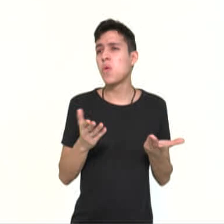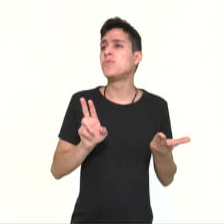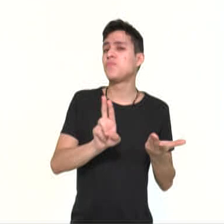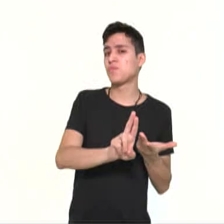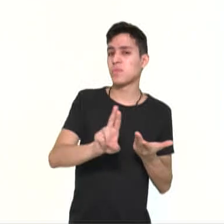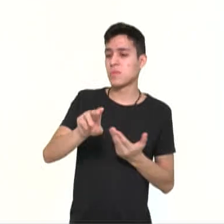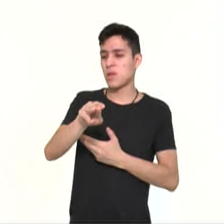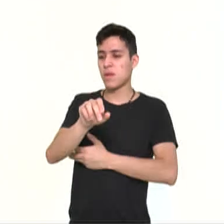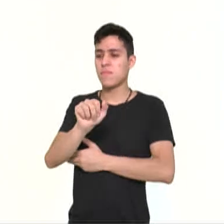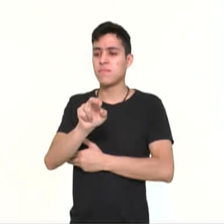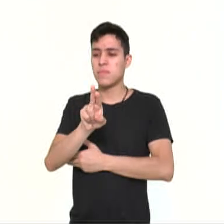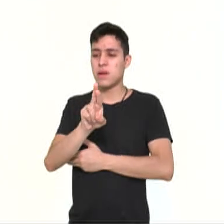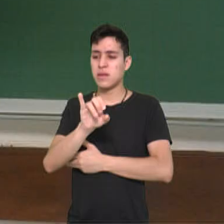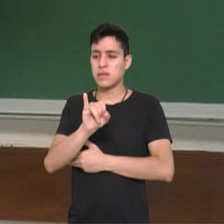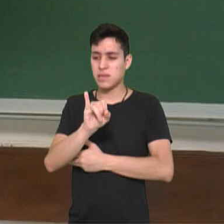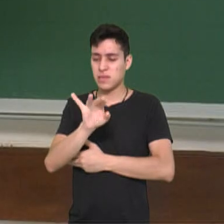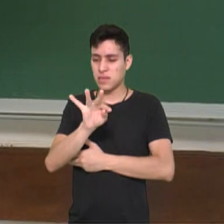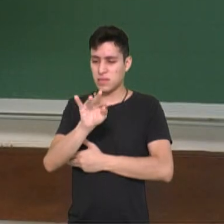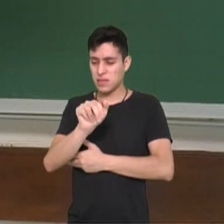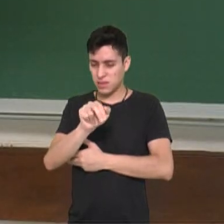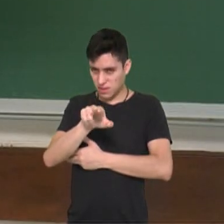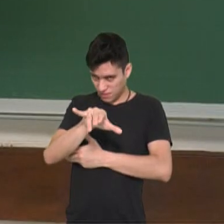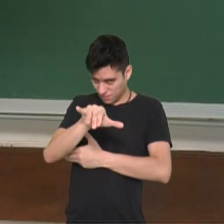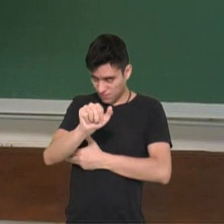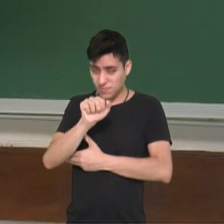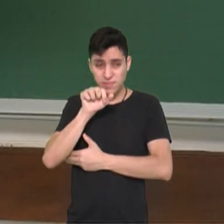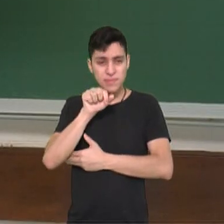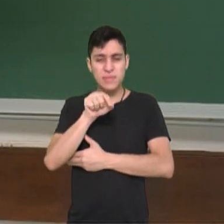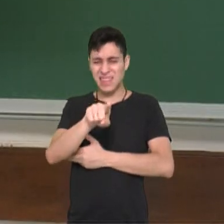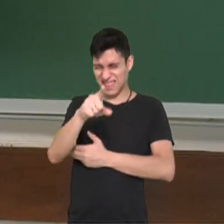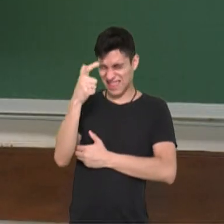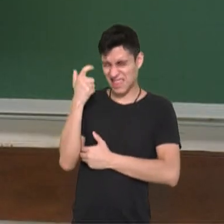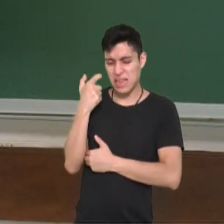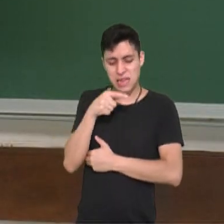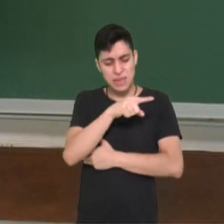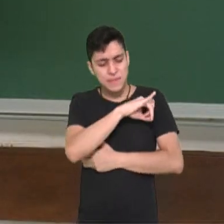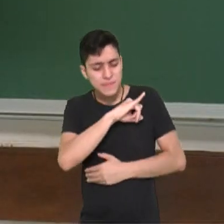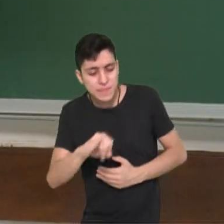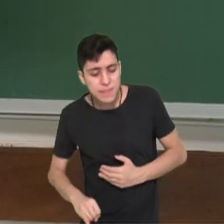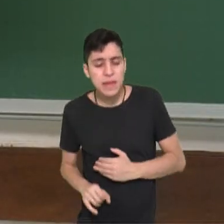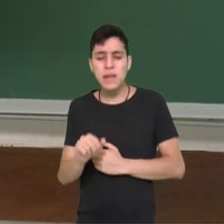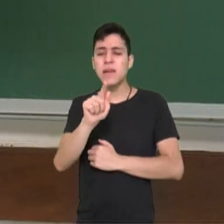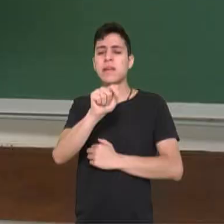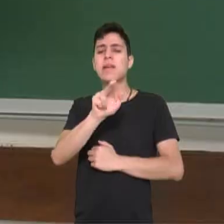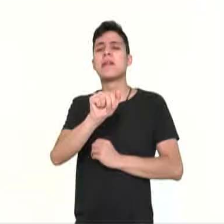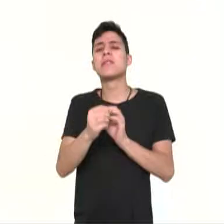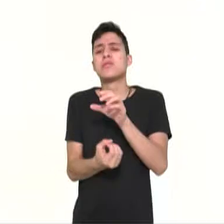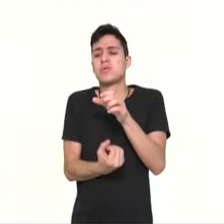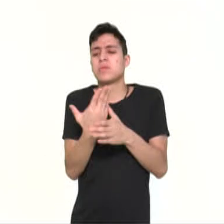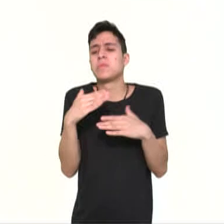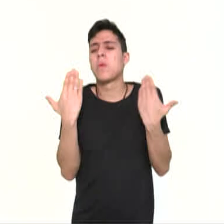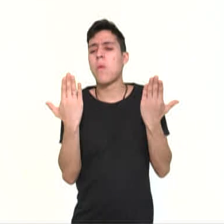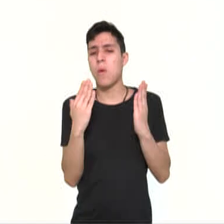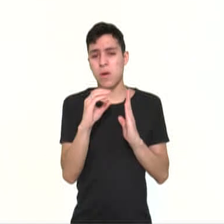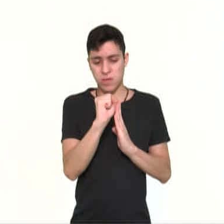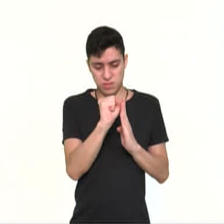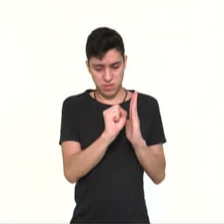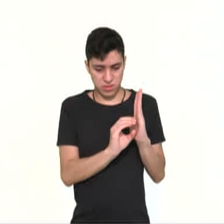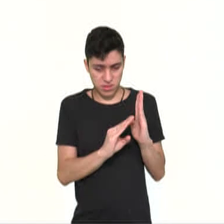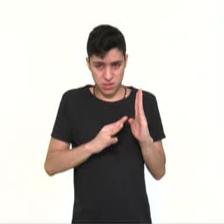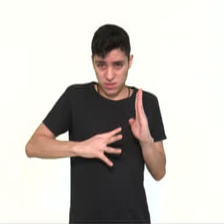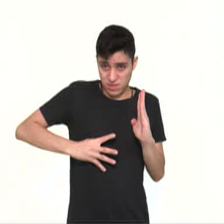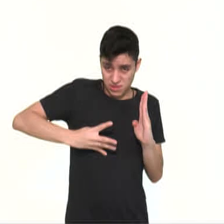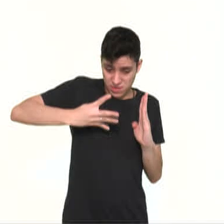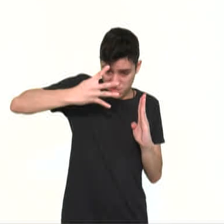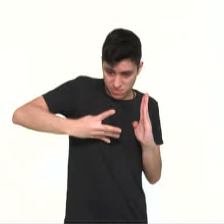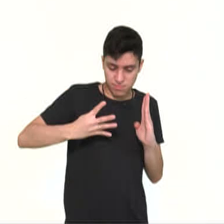da Mauritânia, e esse Império de Gana, ele vai surgir ali por volta do século, né, 4, e ele